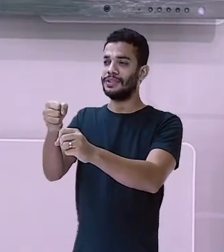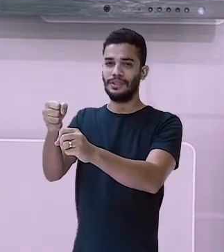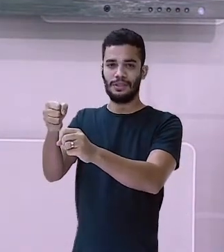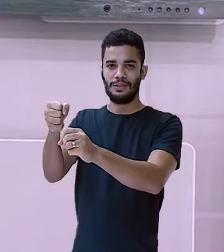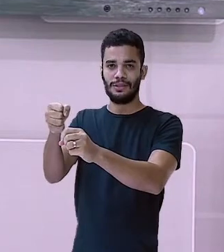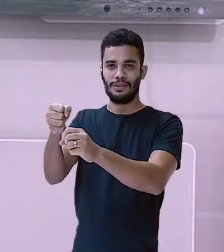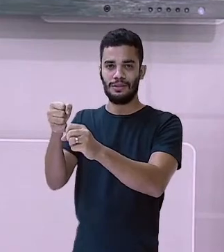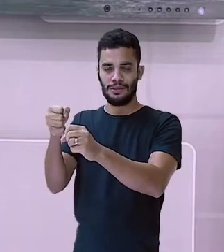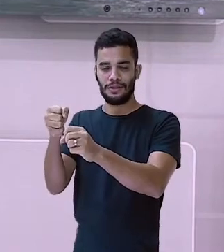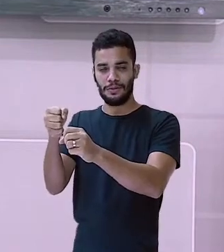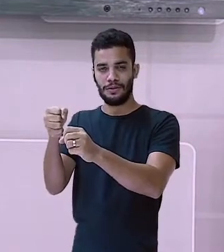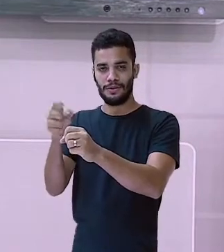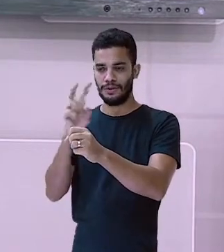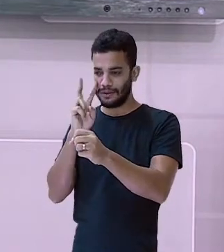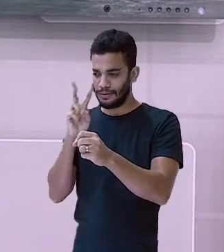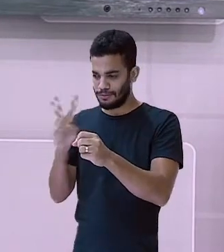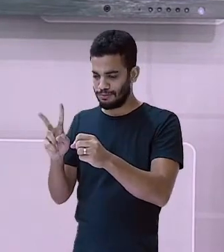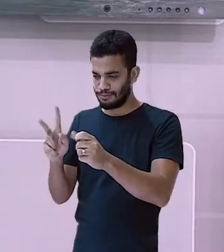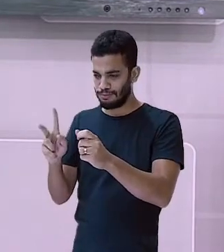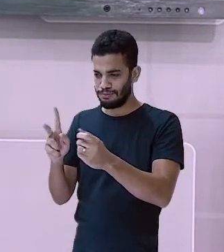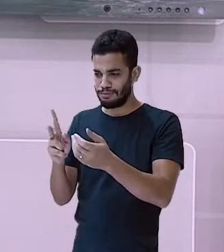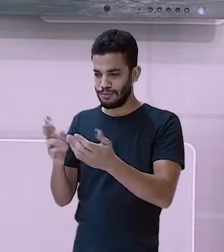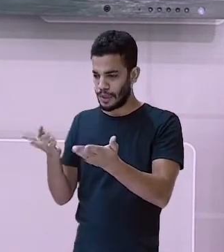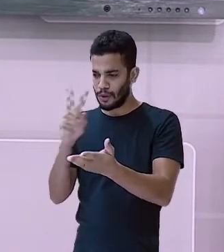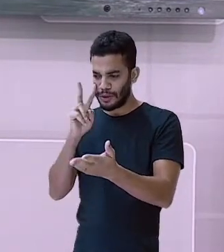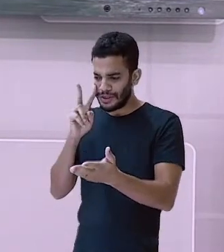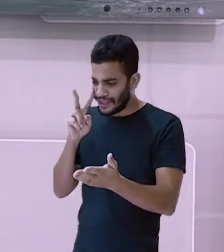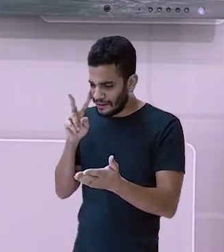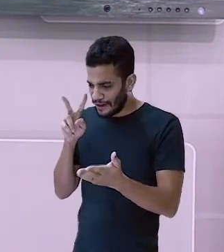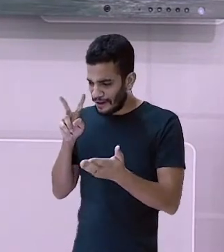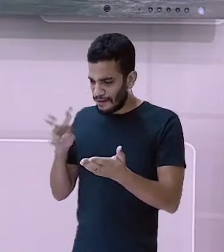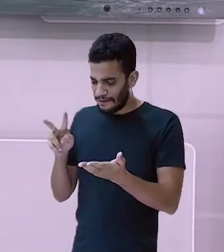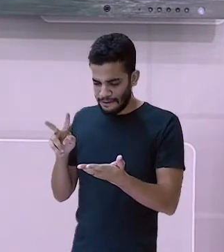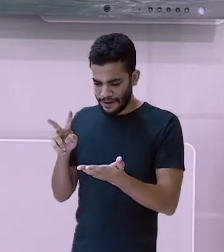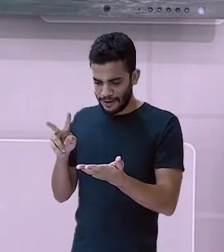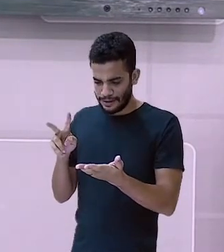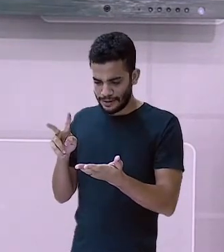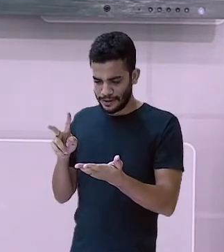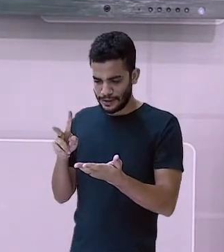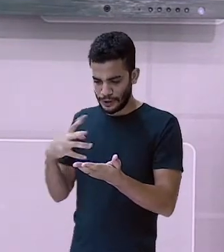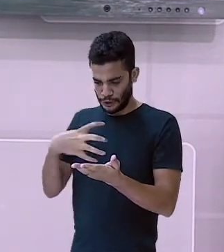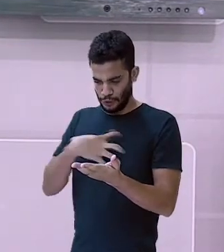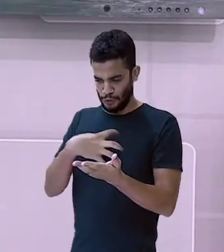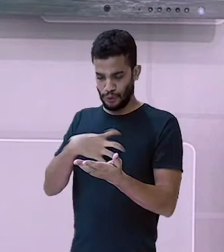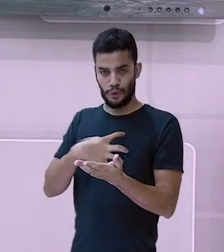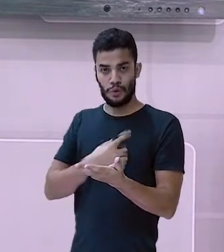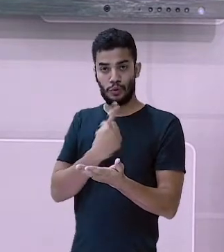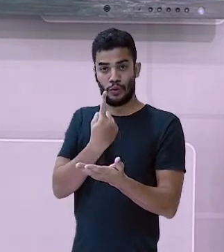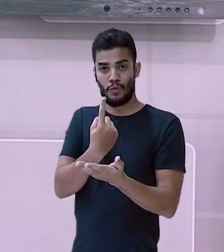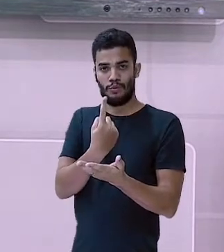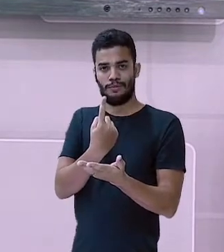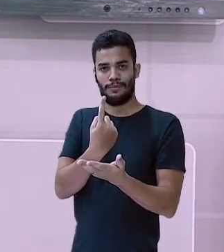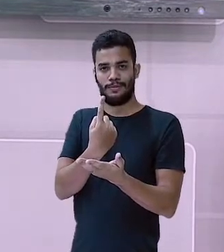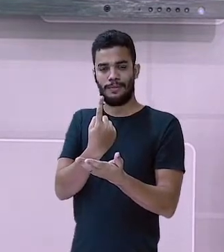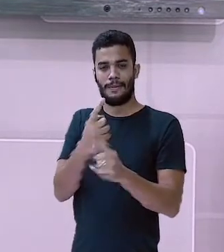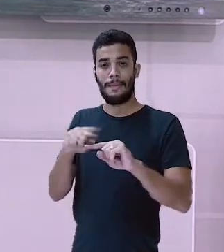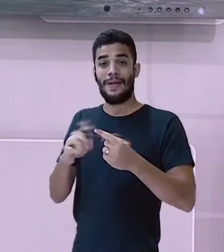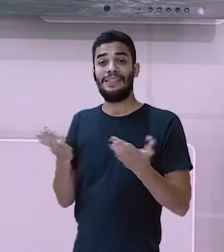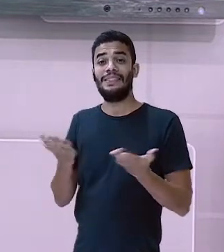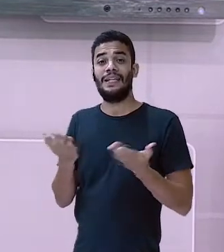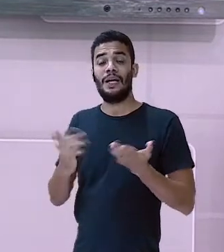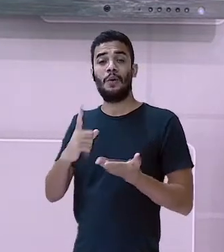sabia? Agora, você vai prestar atenção no seu corpo. Você não verá, mas você sabe